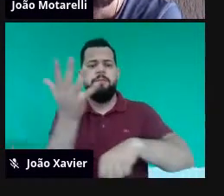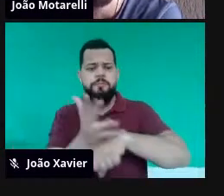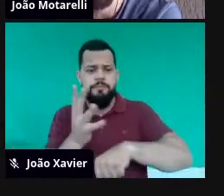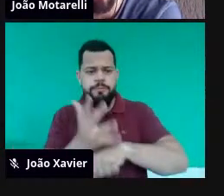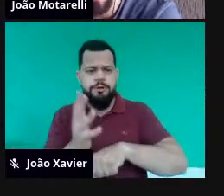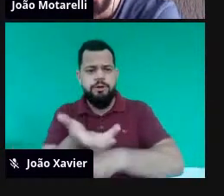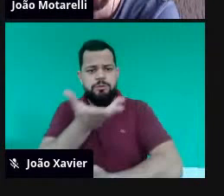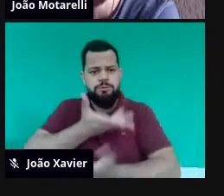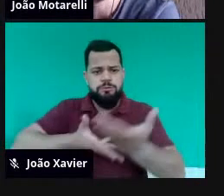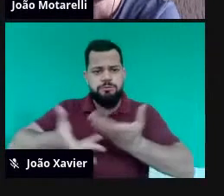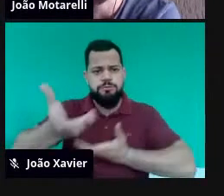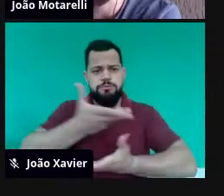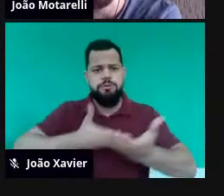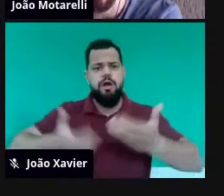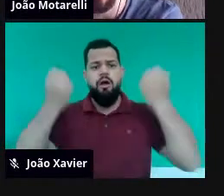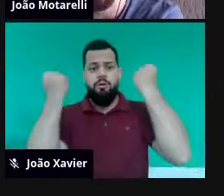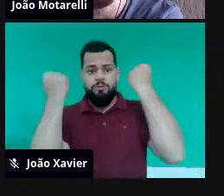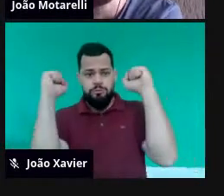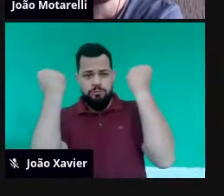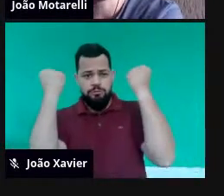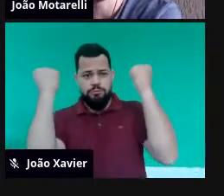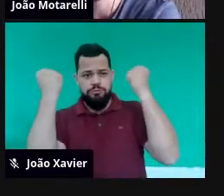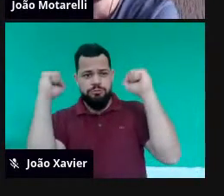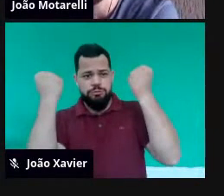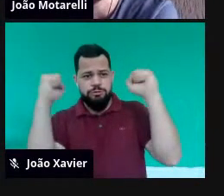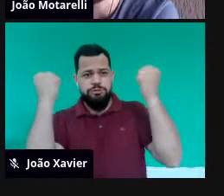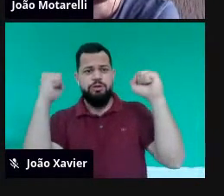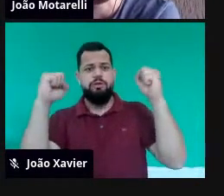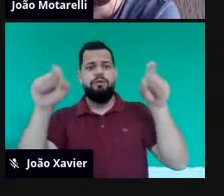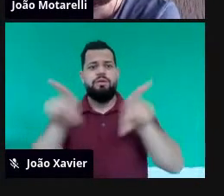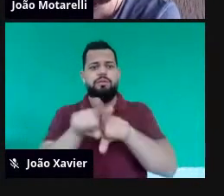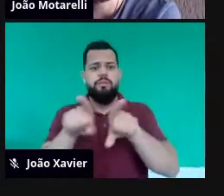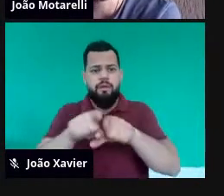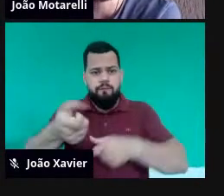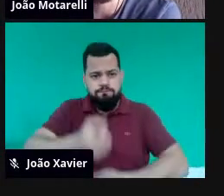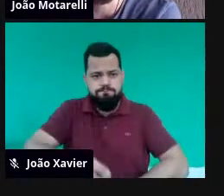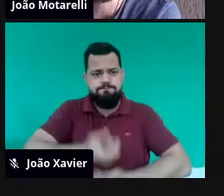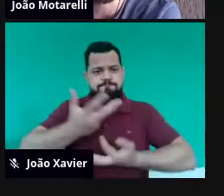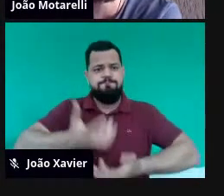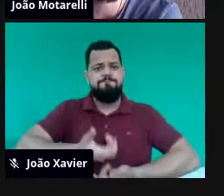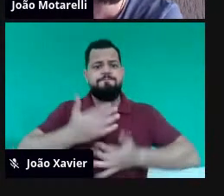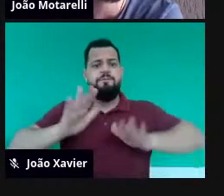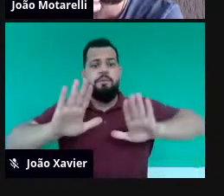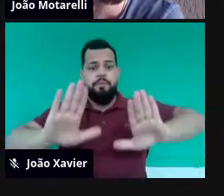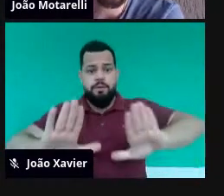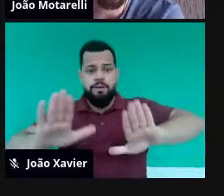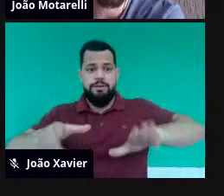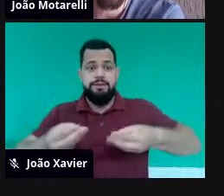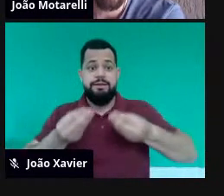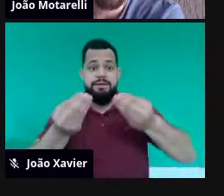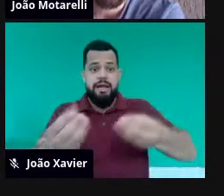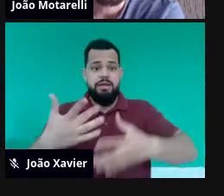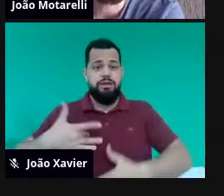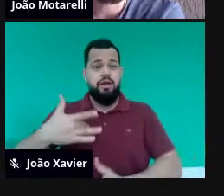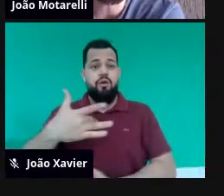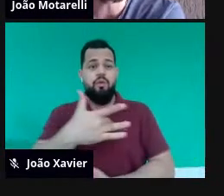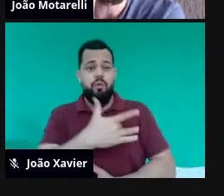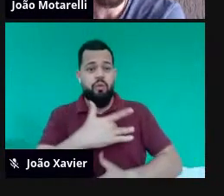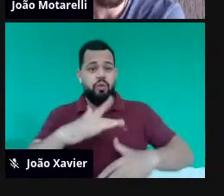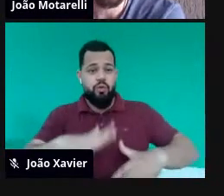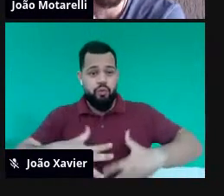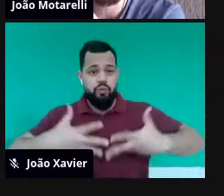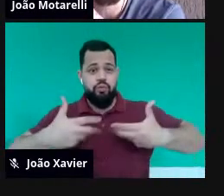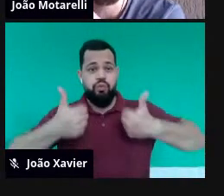para atividade física, desempenho atlético e eventos competitivos, além de promover a saúde e o bem-estar em geral. Então, a gente